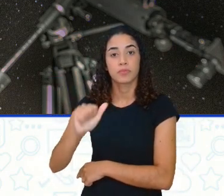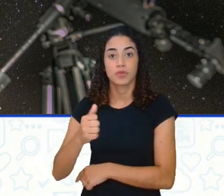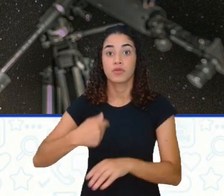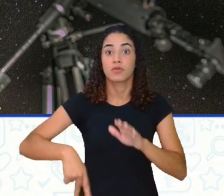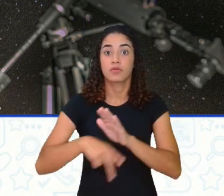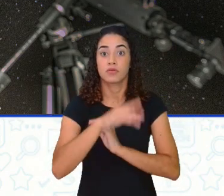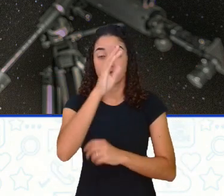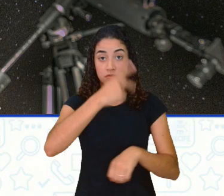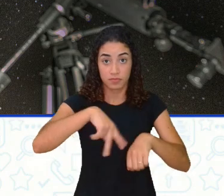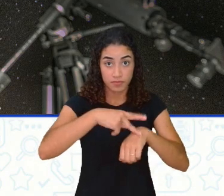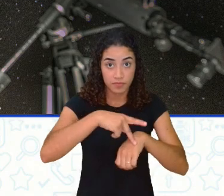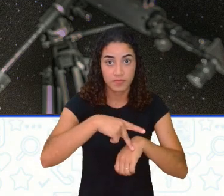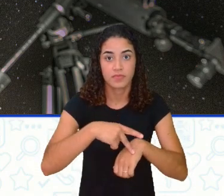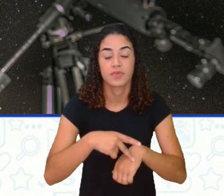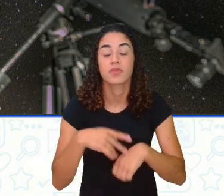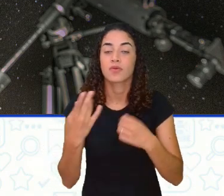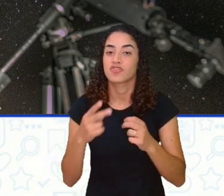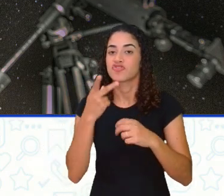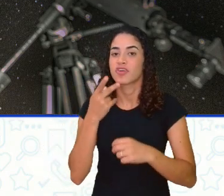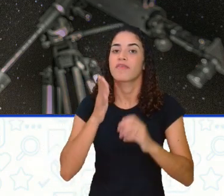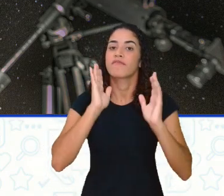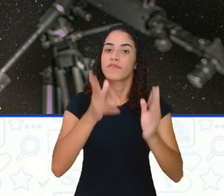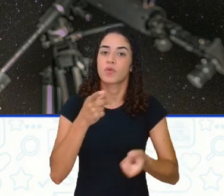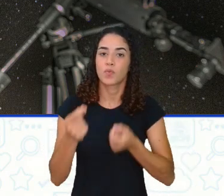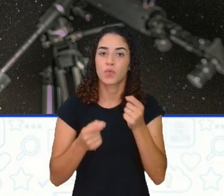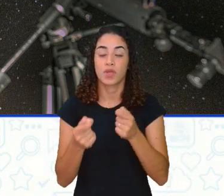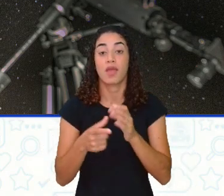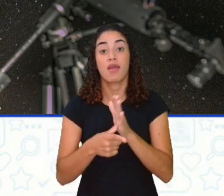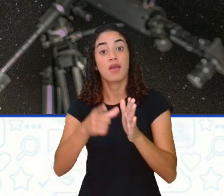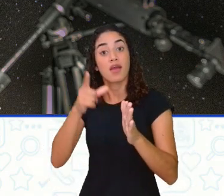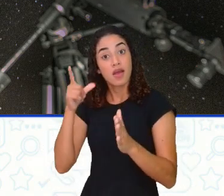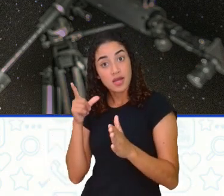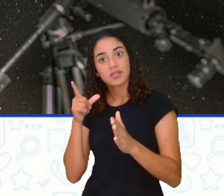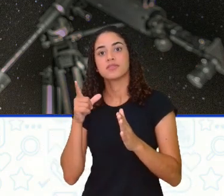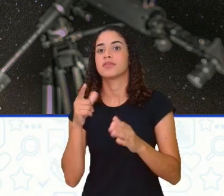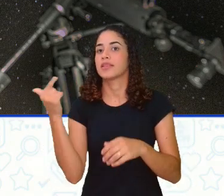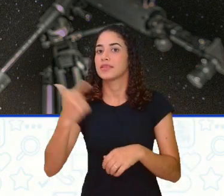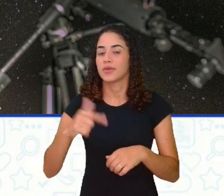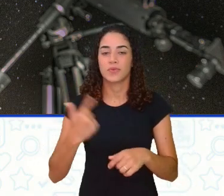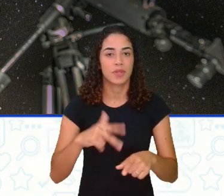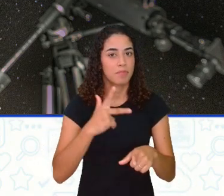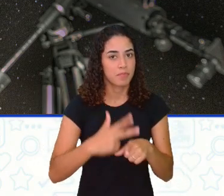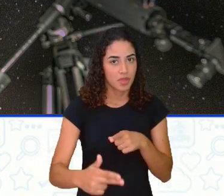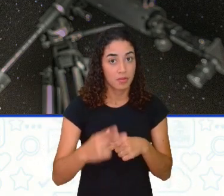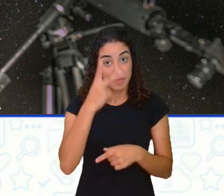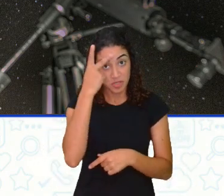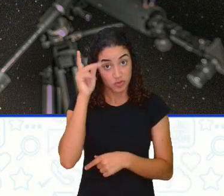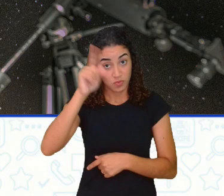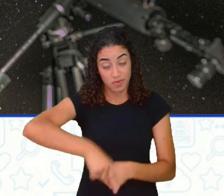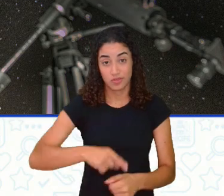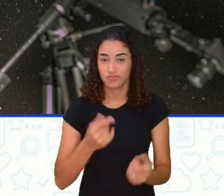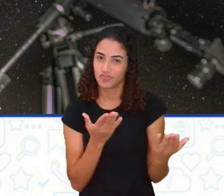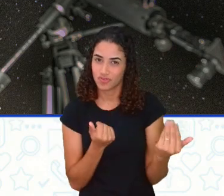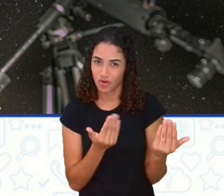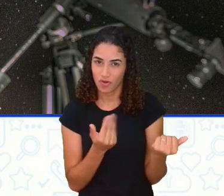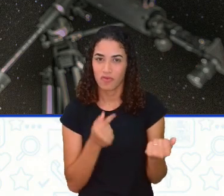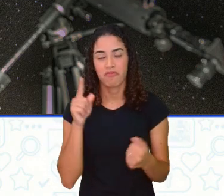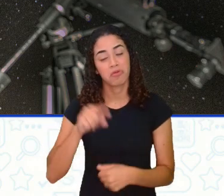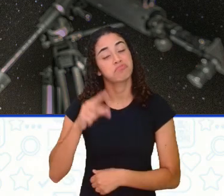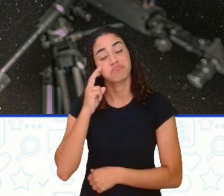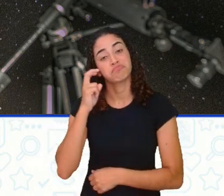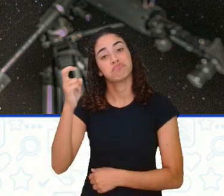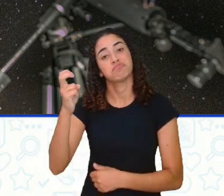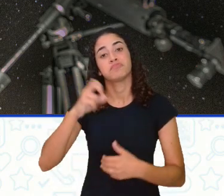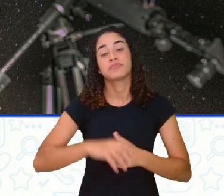que o país não tinha um prêmio de astronomia antes, eu estou dizendo que a pessoa que ganhou é um jovem, muito provavelmente muito